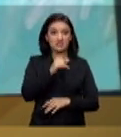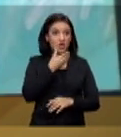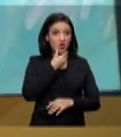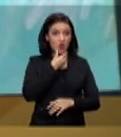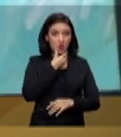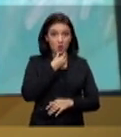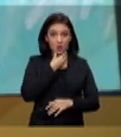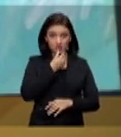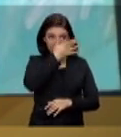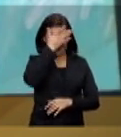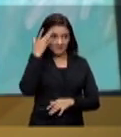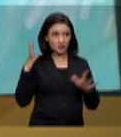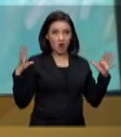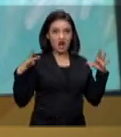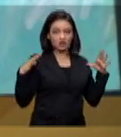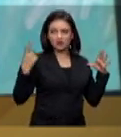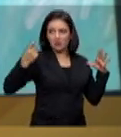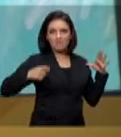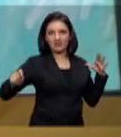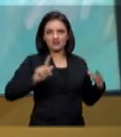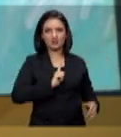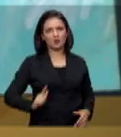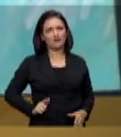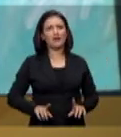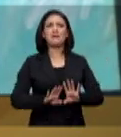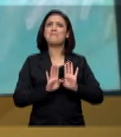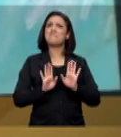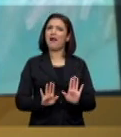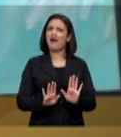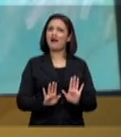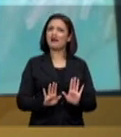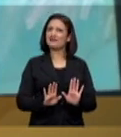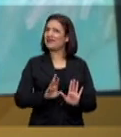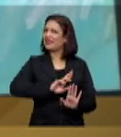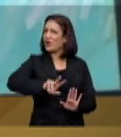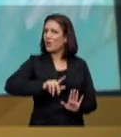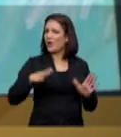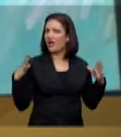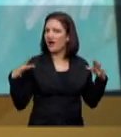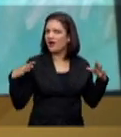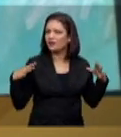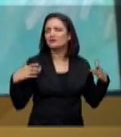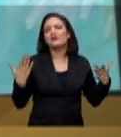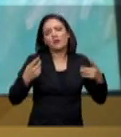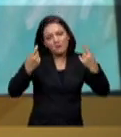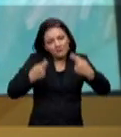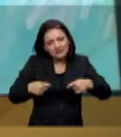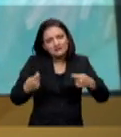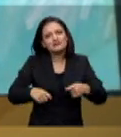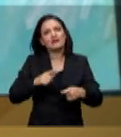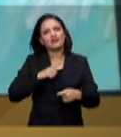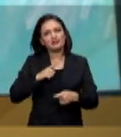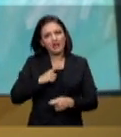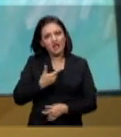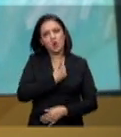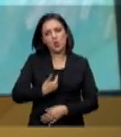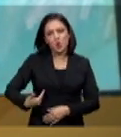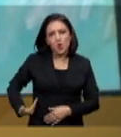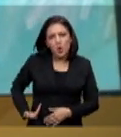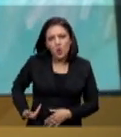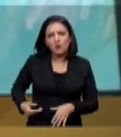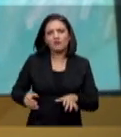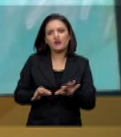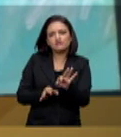de governo. Mas ele alertava que, justamente por não sermos anjos, é necessário haver um governo e mais, que esse